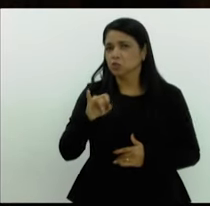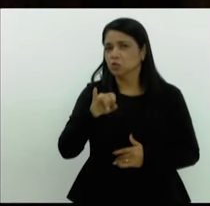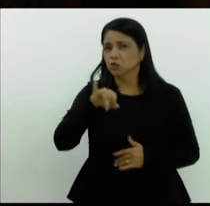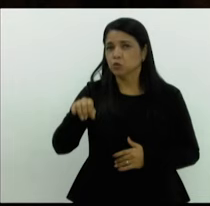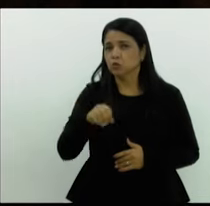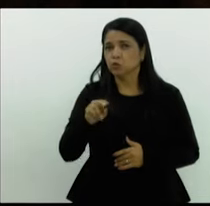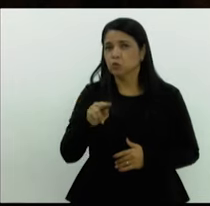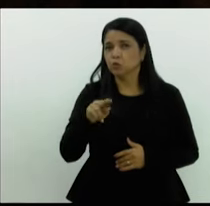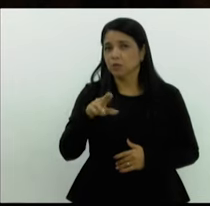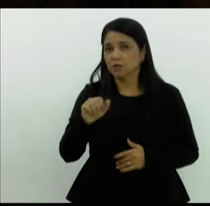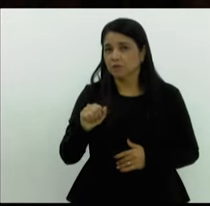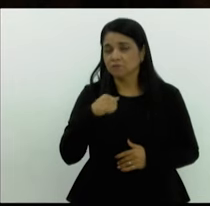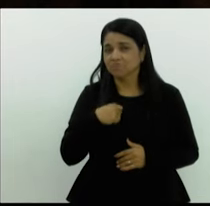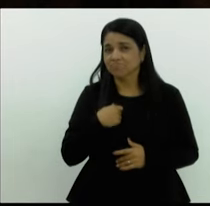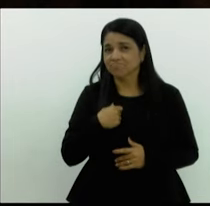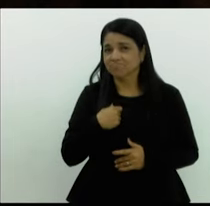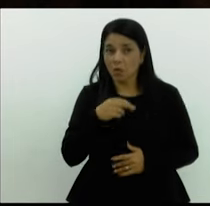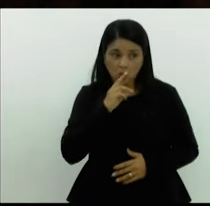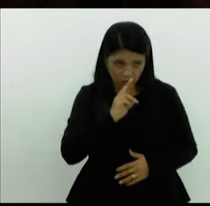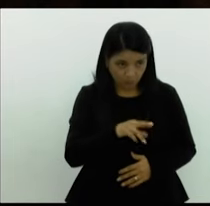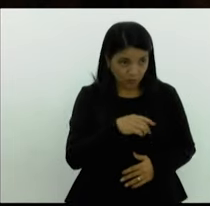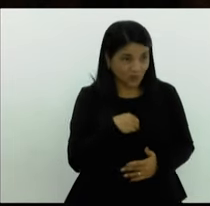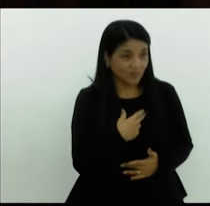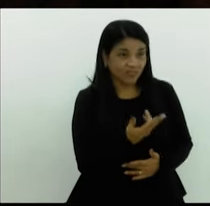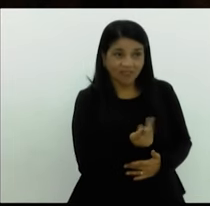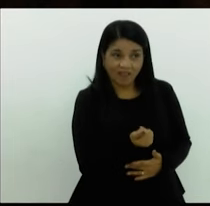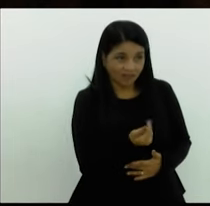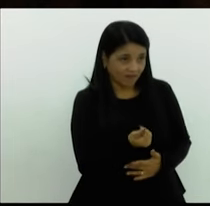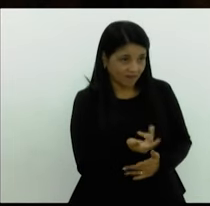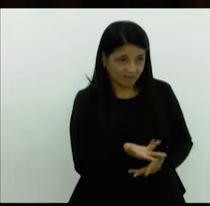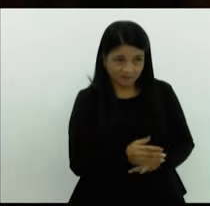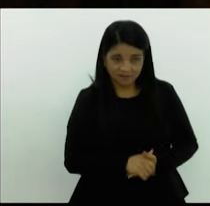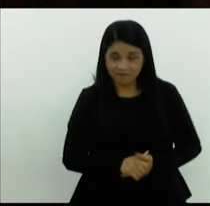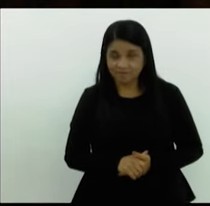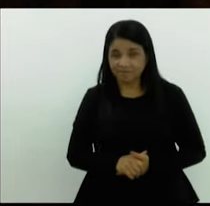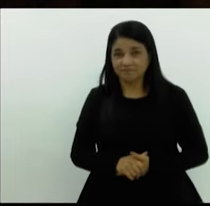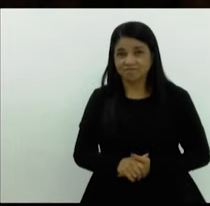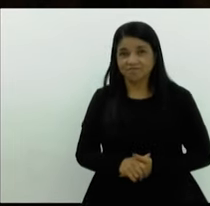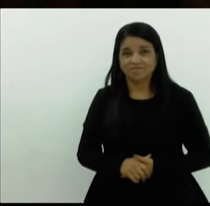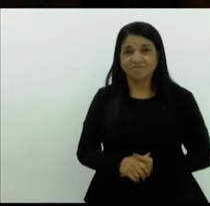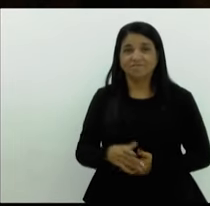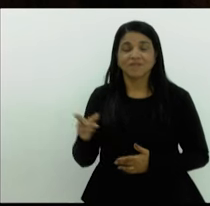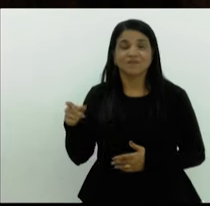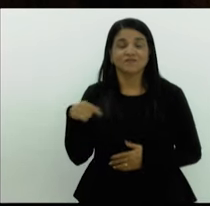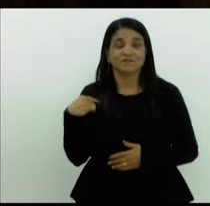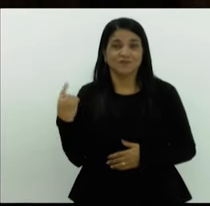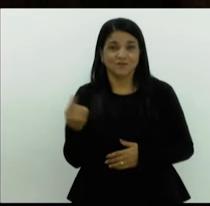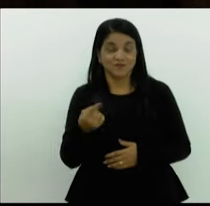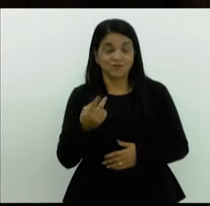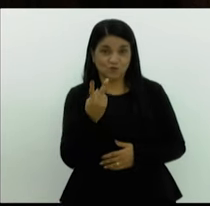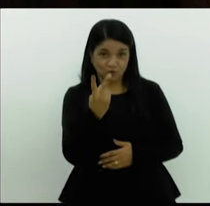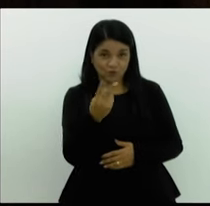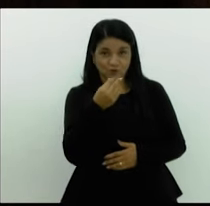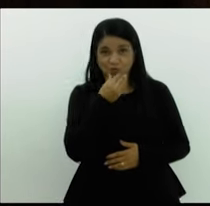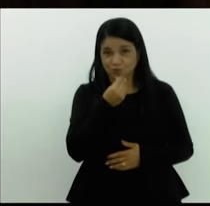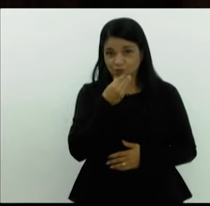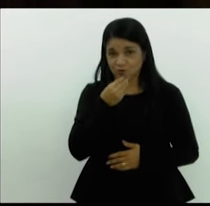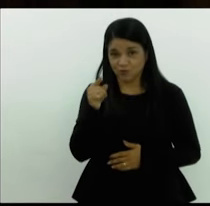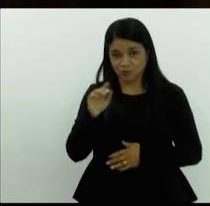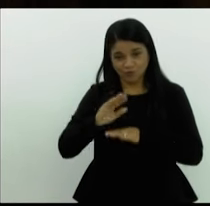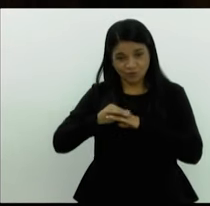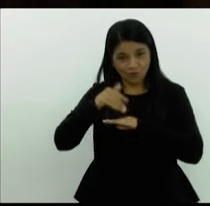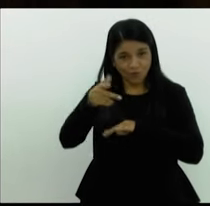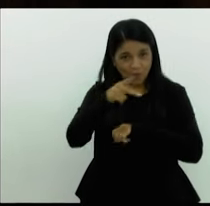nada. E não para por aí. As aventuras dos meninos de Eduardo Paes no exterior